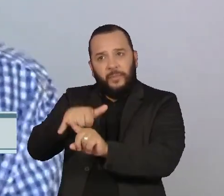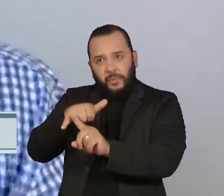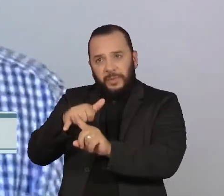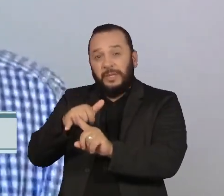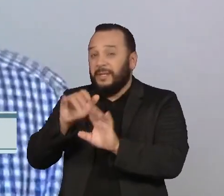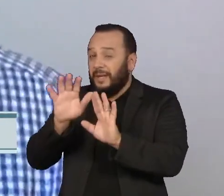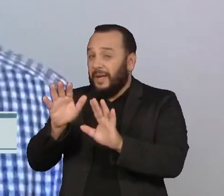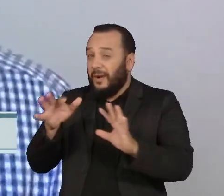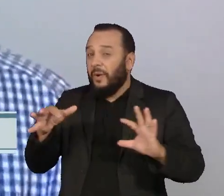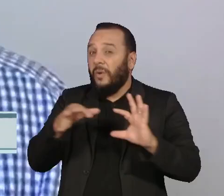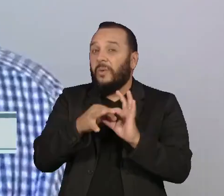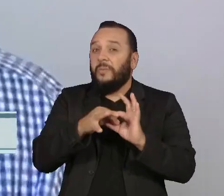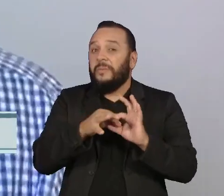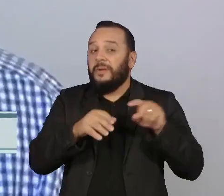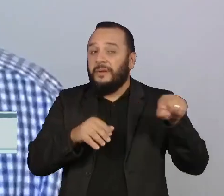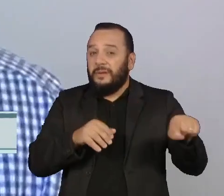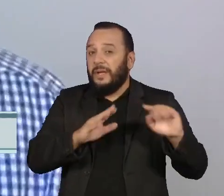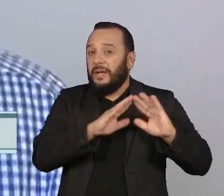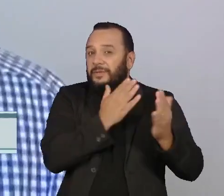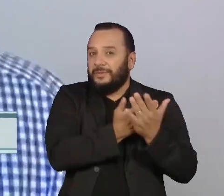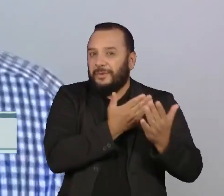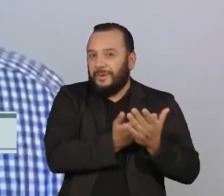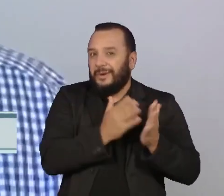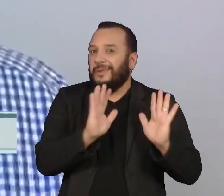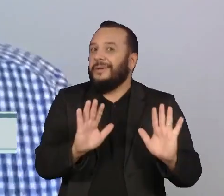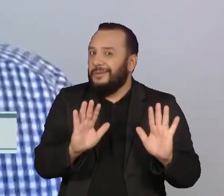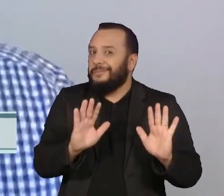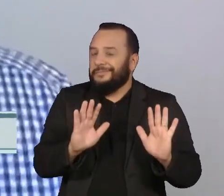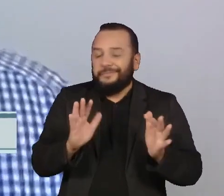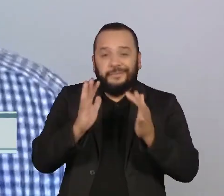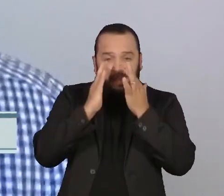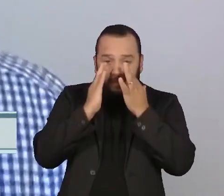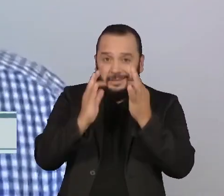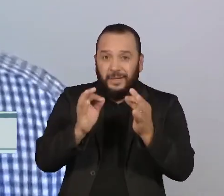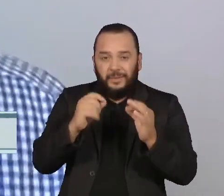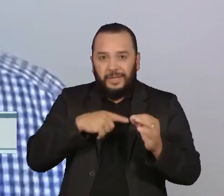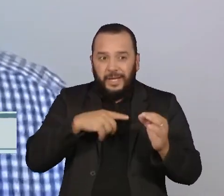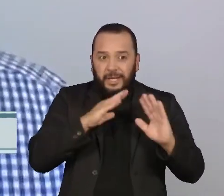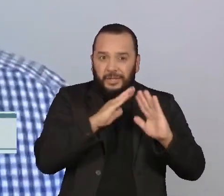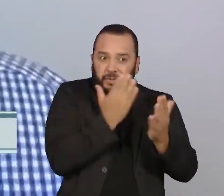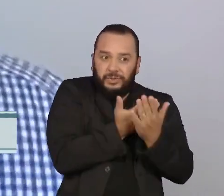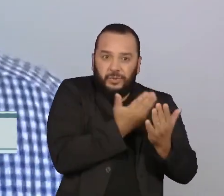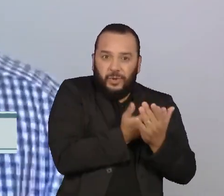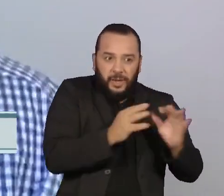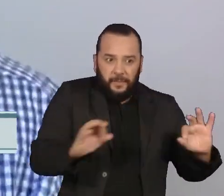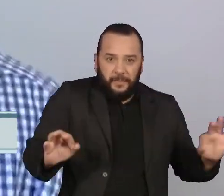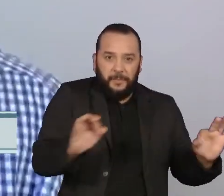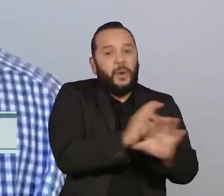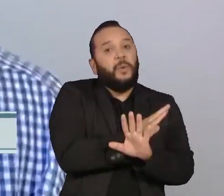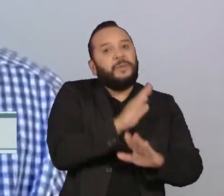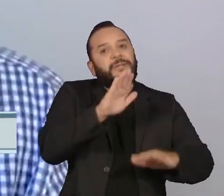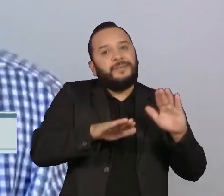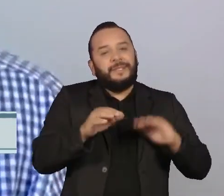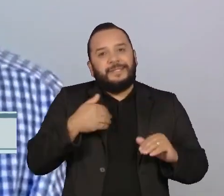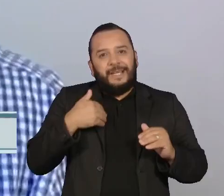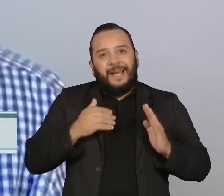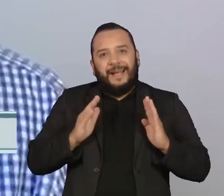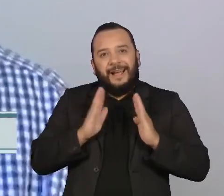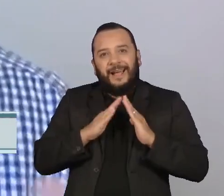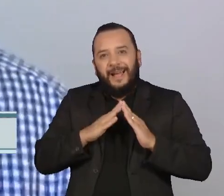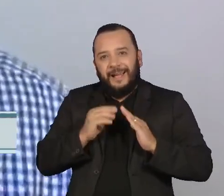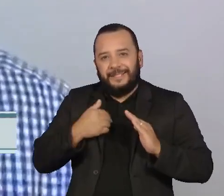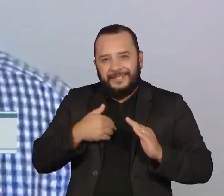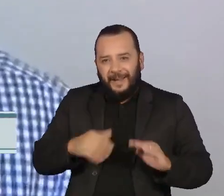escolar. Então, é importante que a gente fique atento para que, após aquele momento na escola, após aquele período escolar, quando os